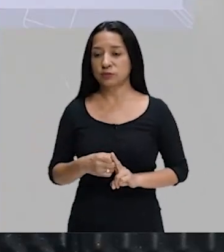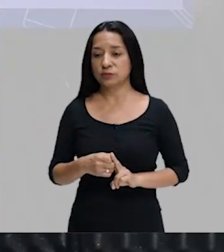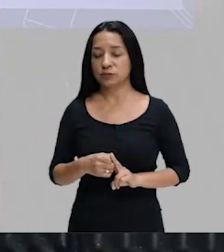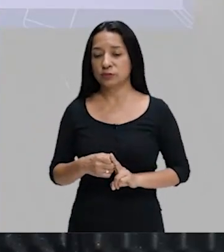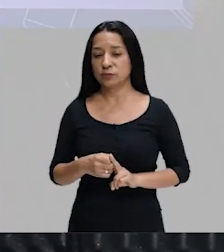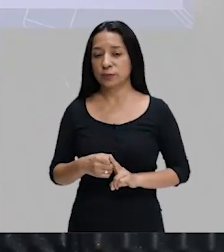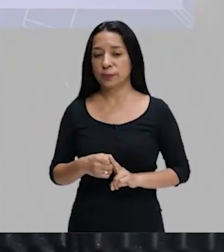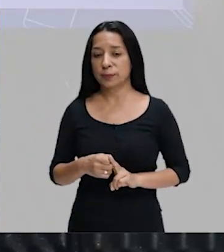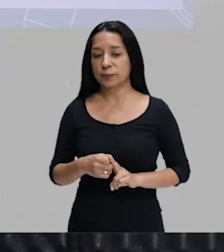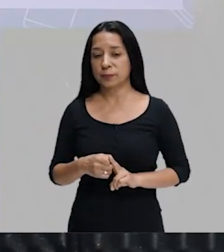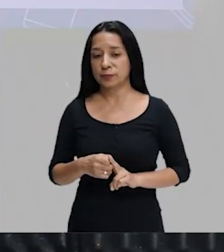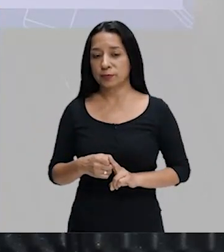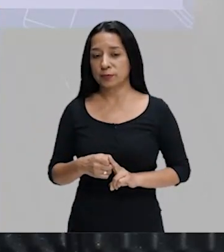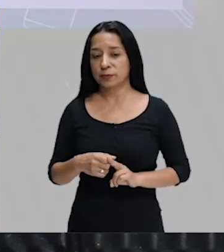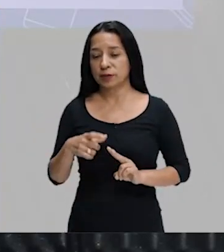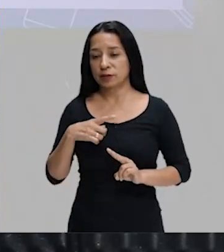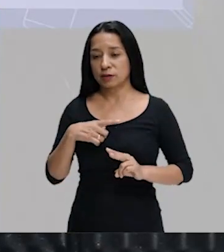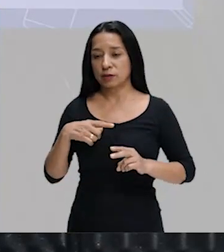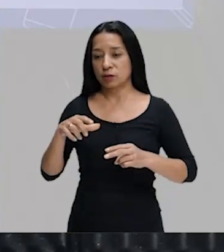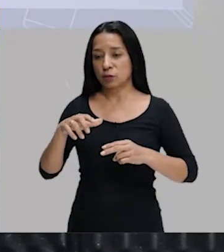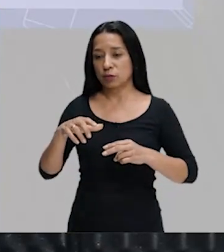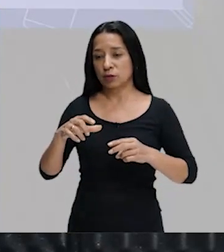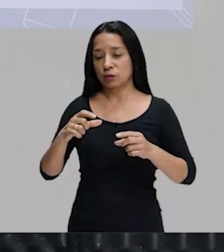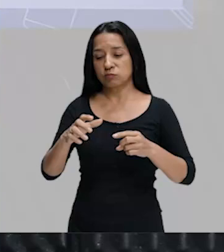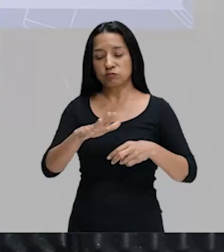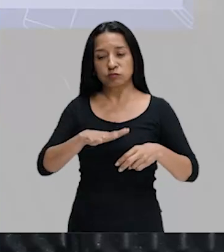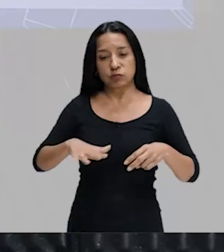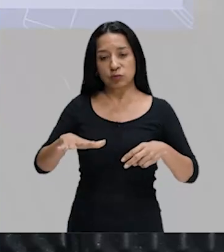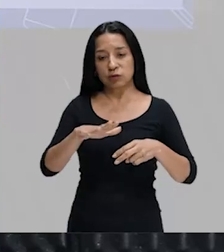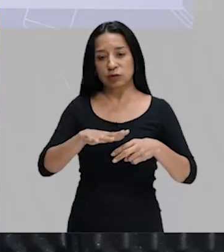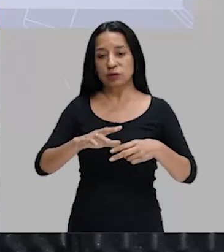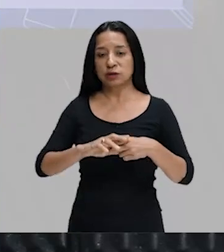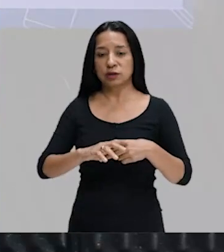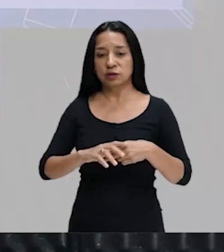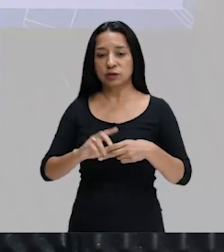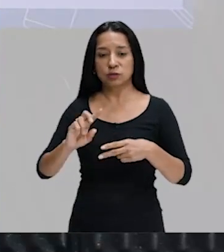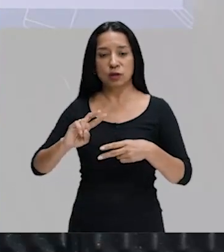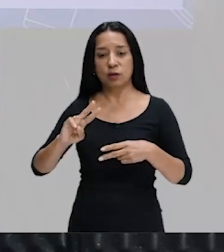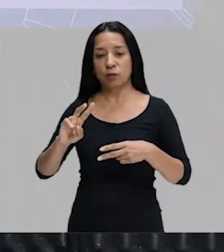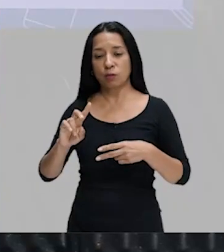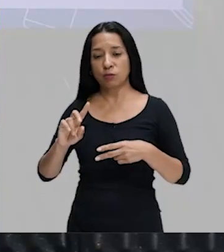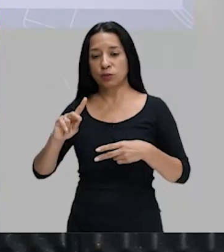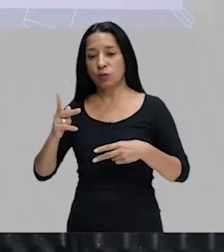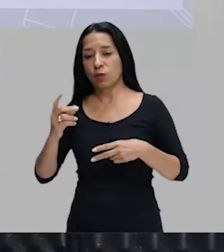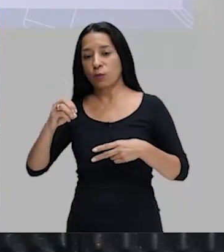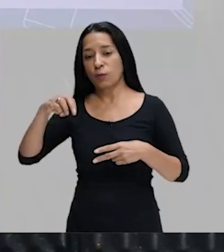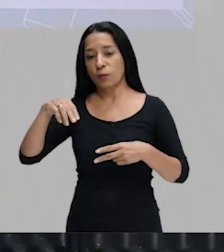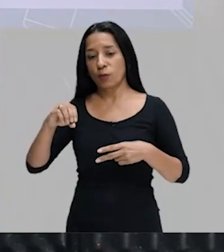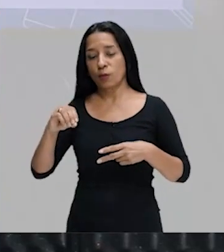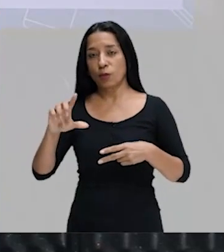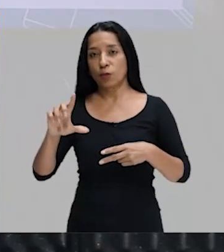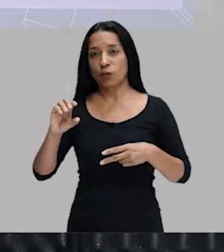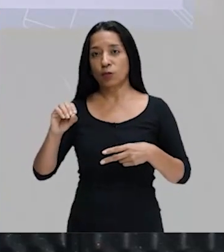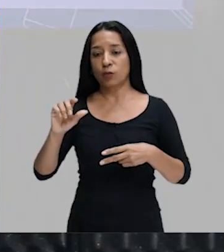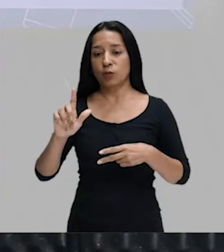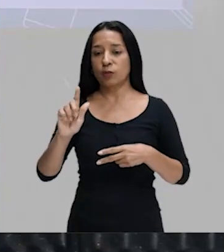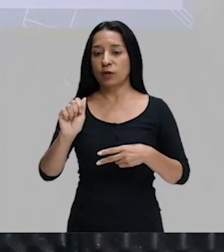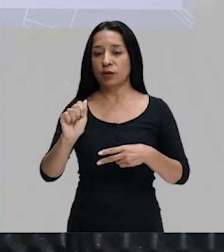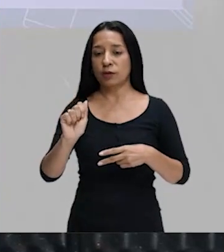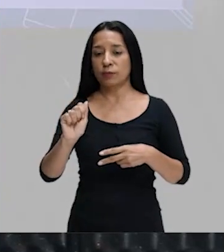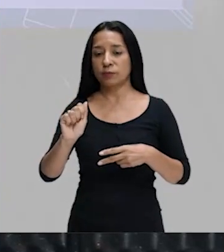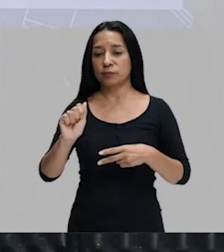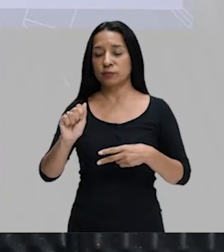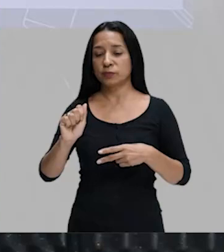região não homóloga do Y, tá? A gente pode dizer o seguinte: ele vai estar